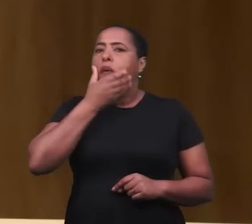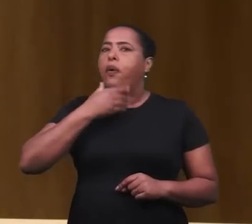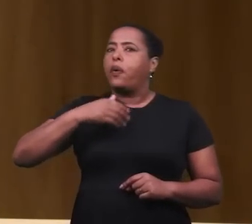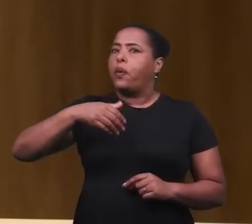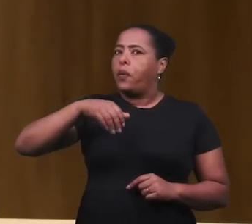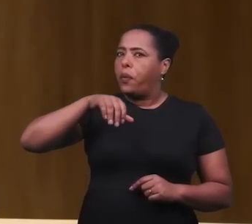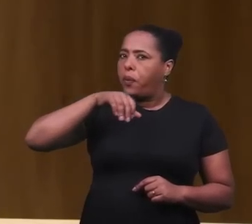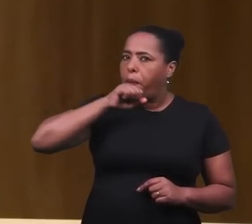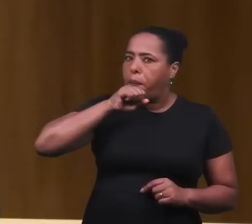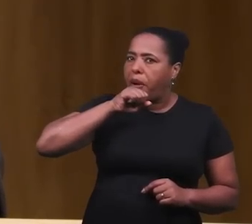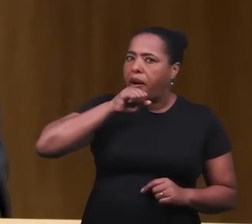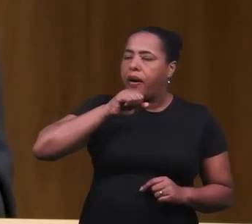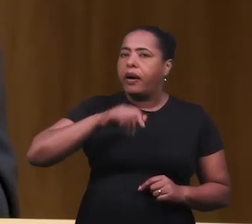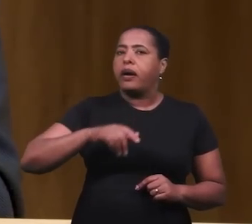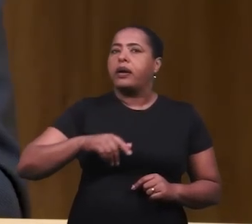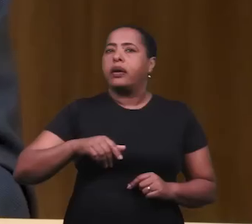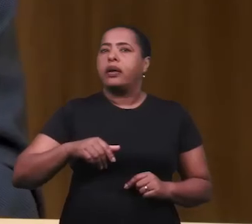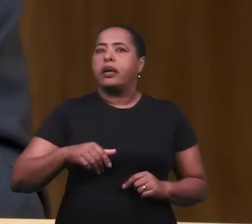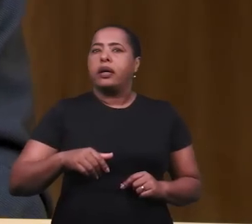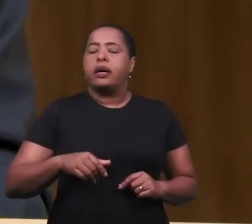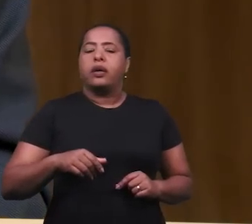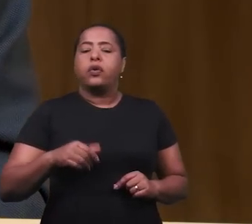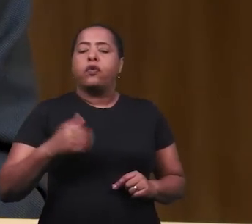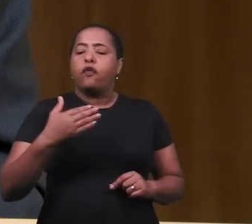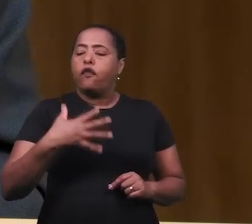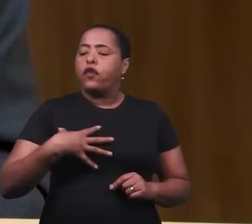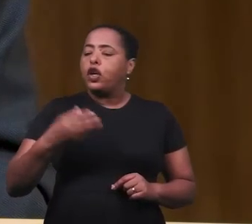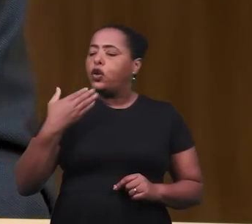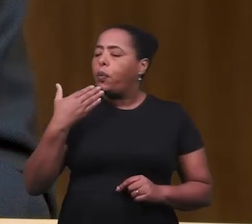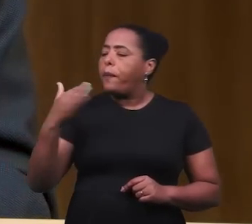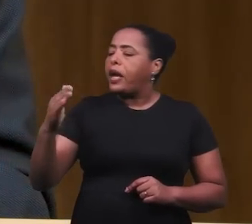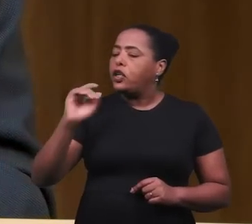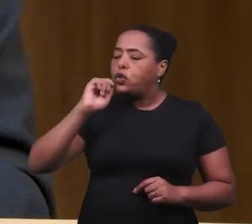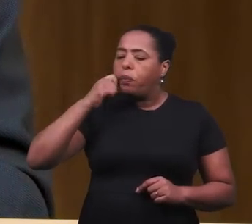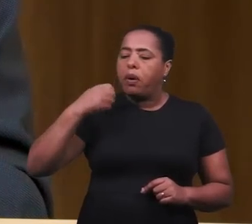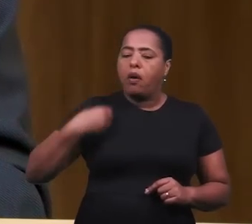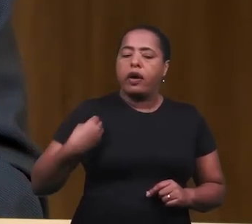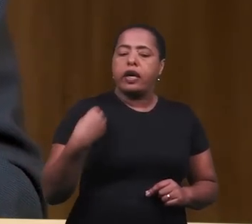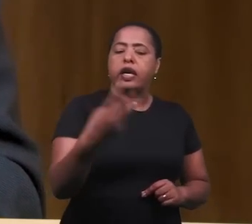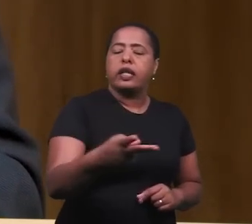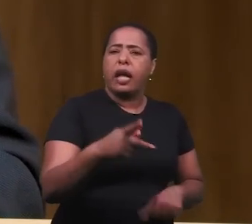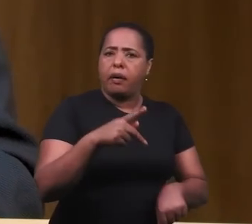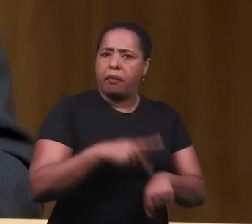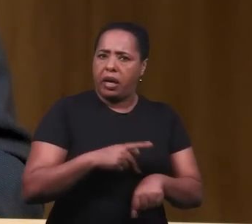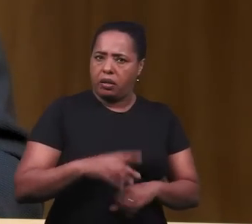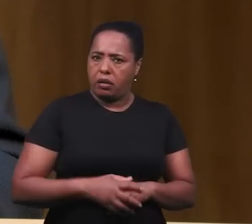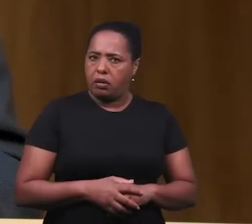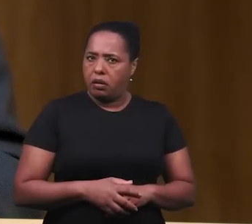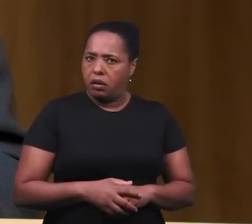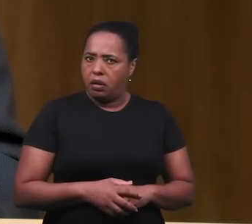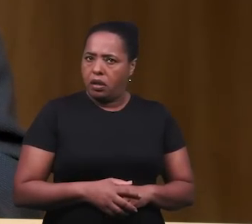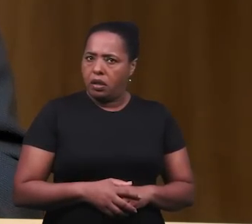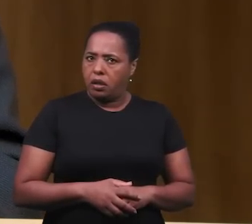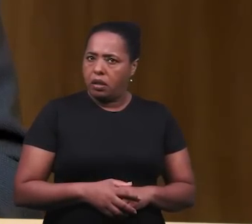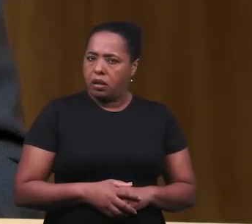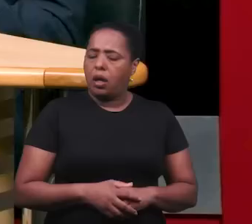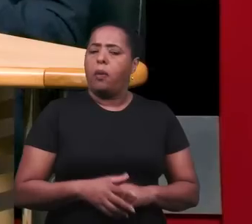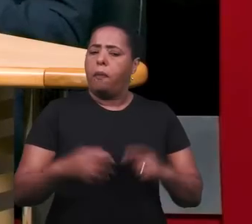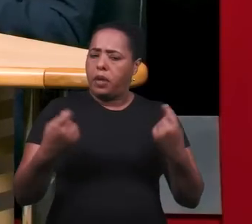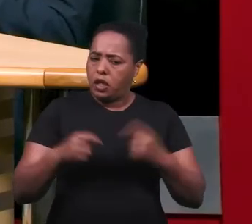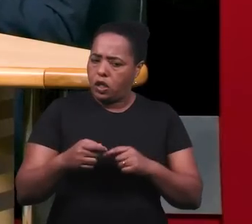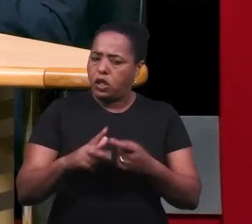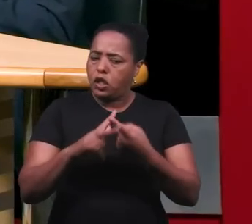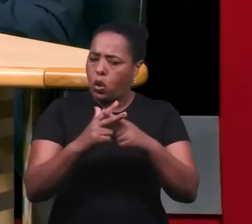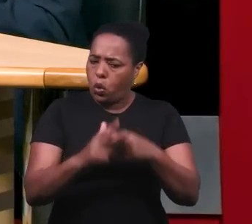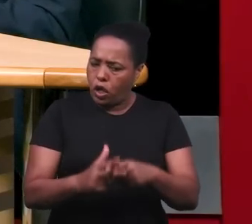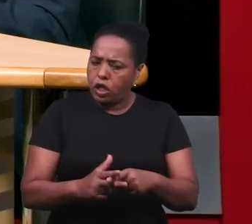filho. Quem é o pai que seu filho pedia um pão para dar uma pedra? Muito bom. Para dar uma pedra. Bem Então